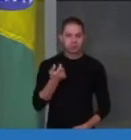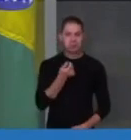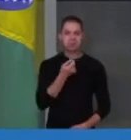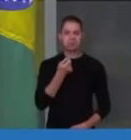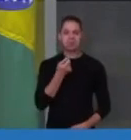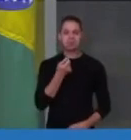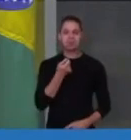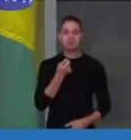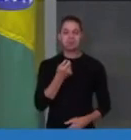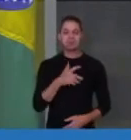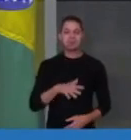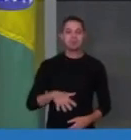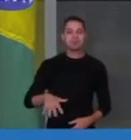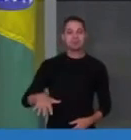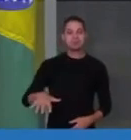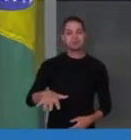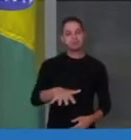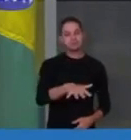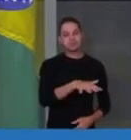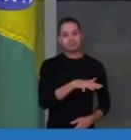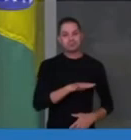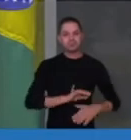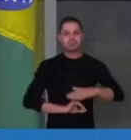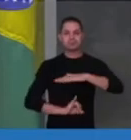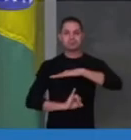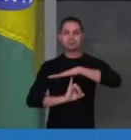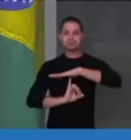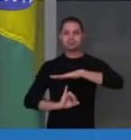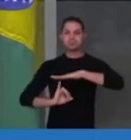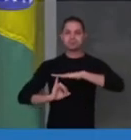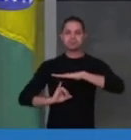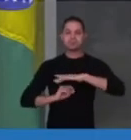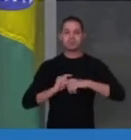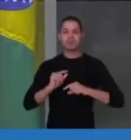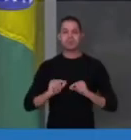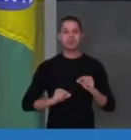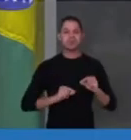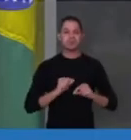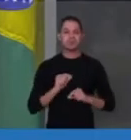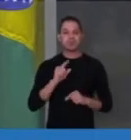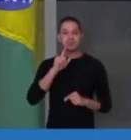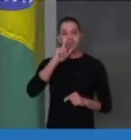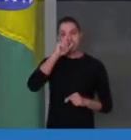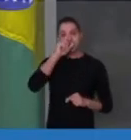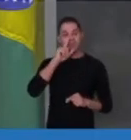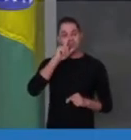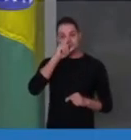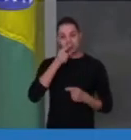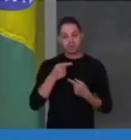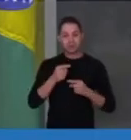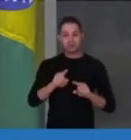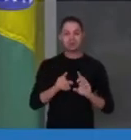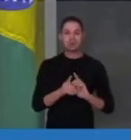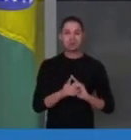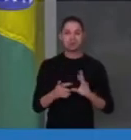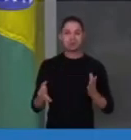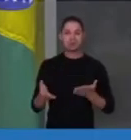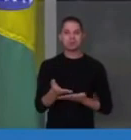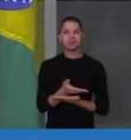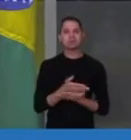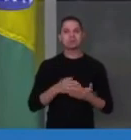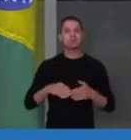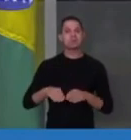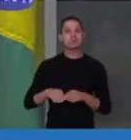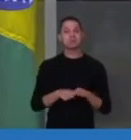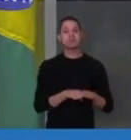de todas as instituições de que havia um perigo para a democracia. Ele só